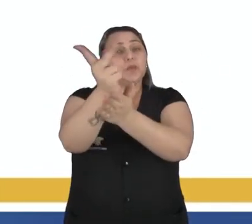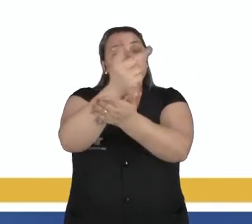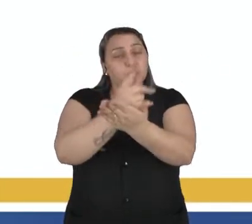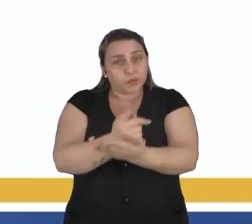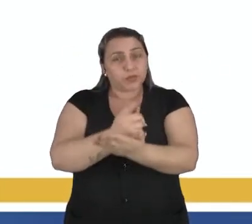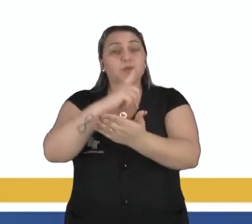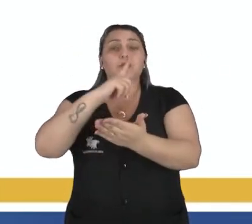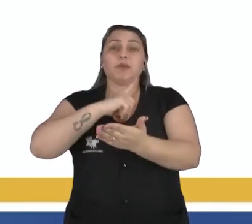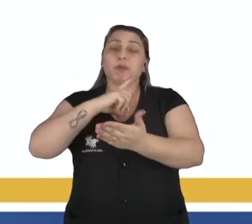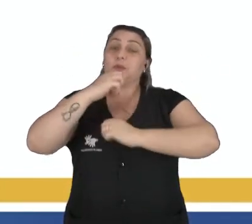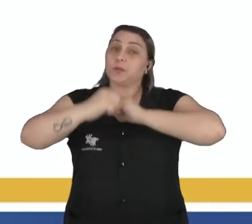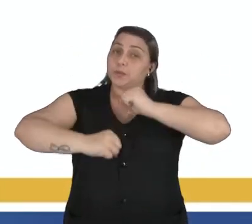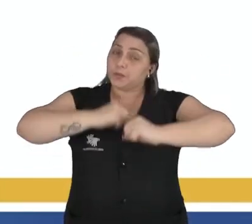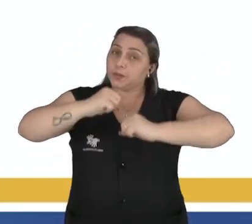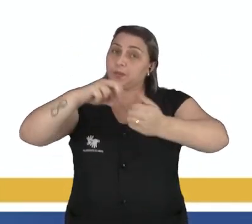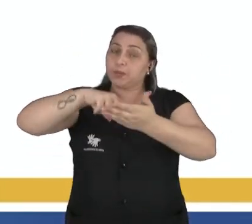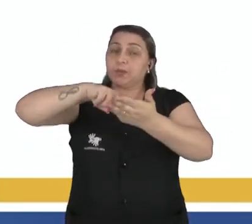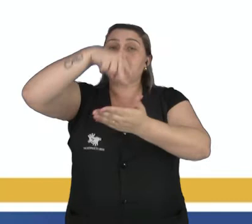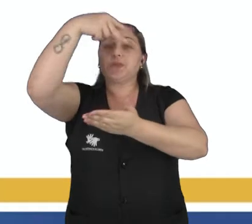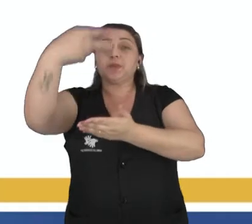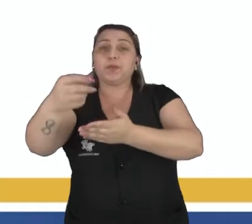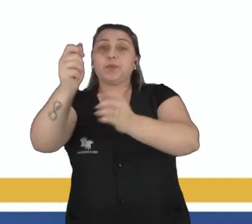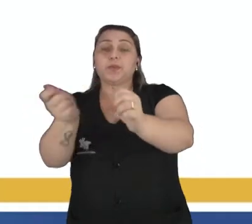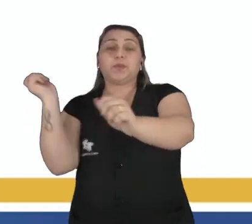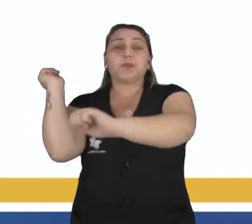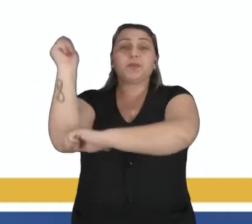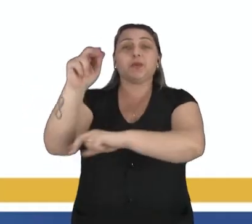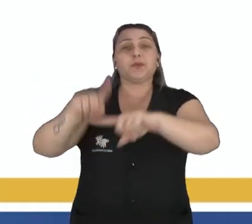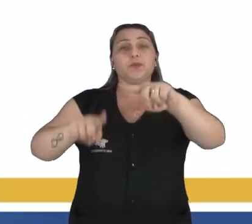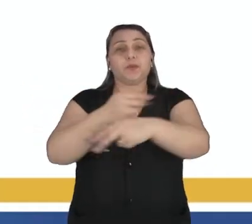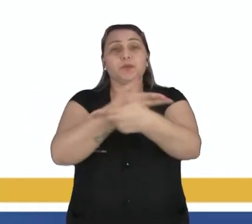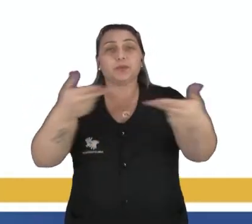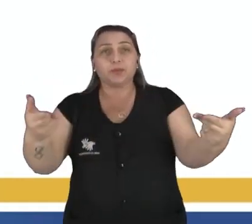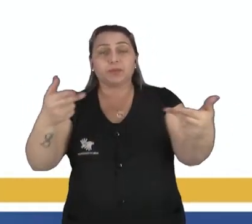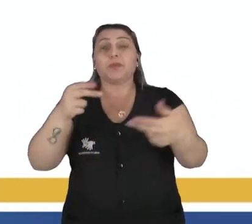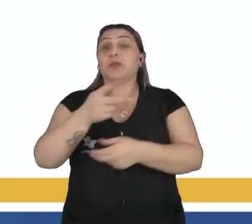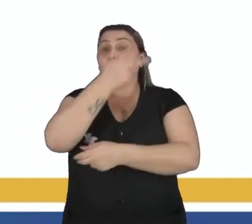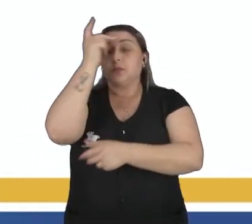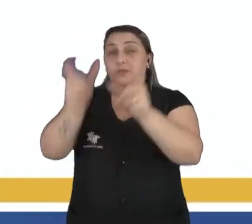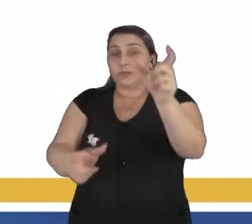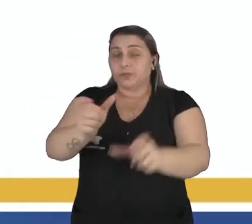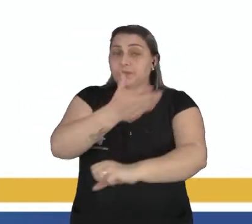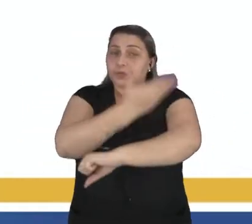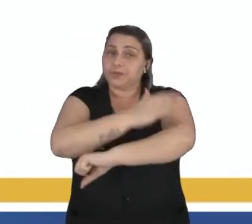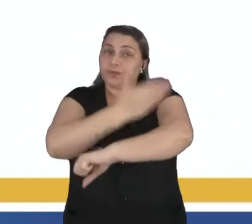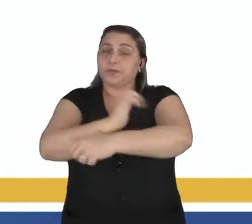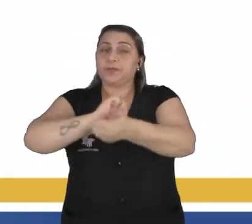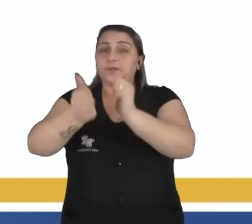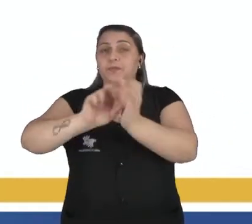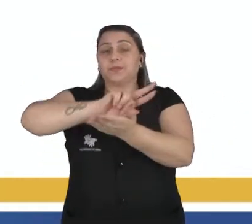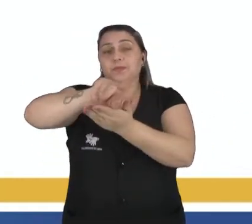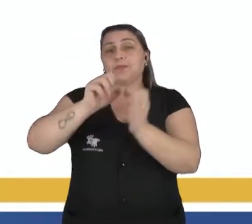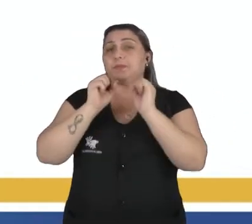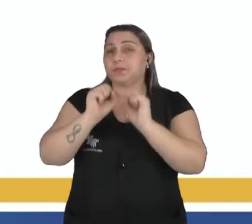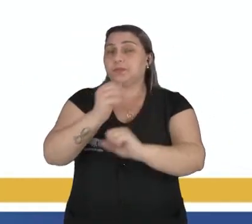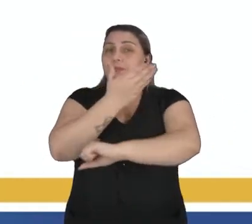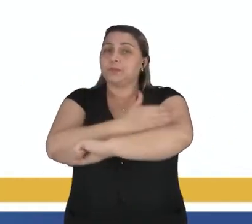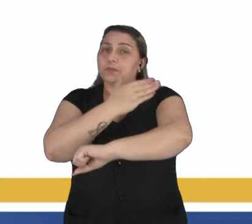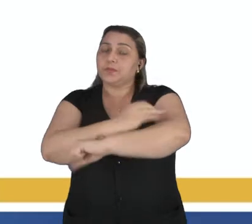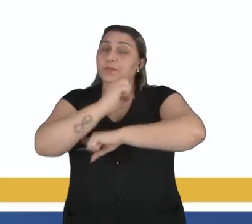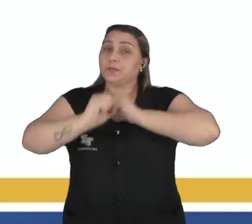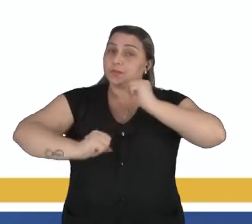que há competições de corrida, saltos e lançamentos. Então, uma pessoa que pratica o atletismo ela pode